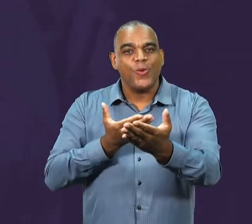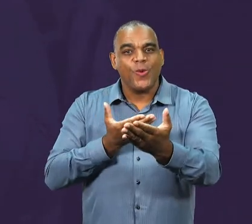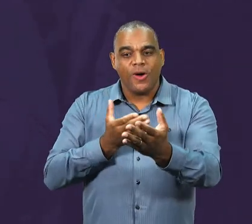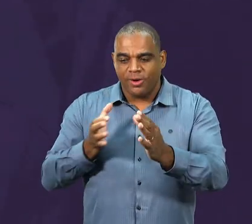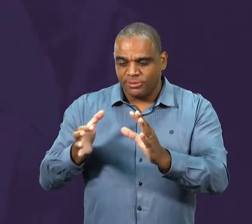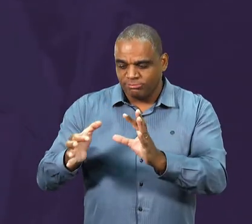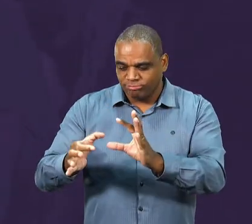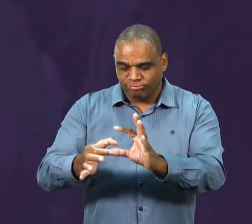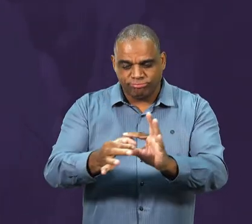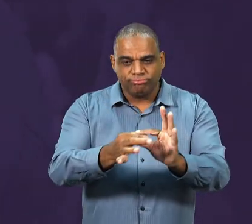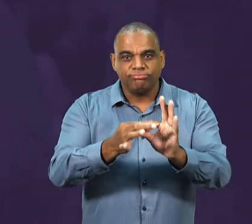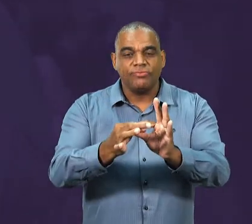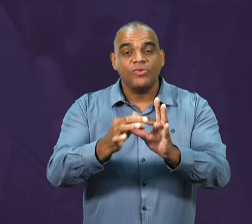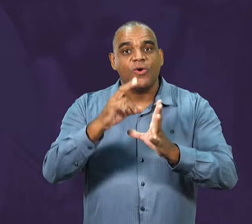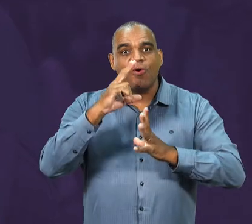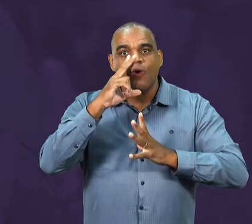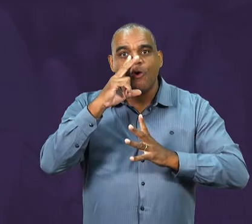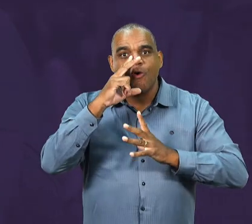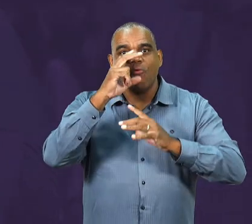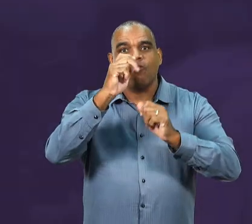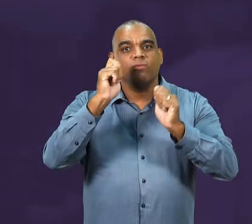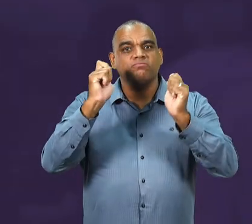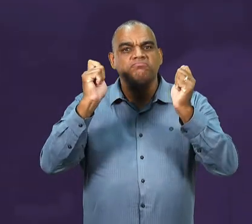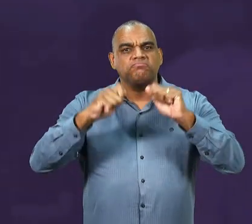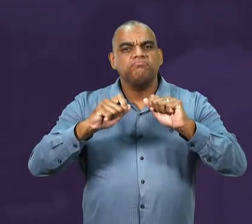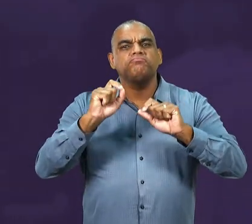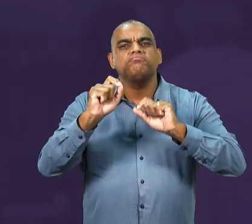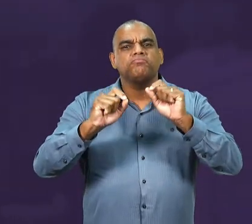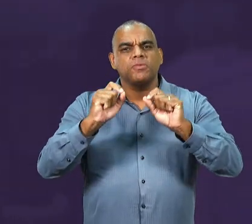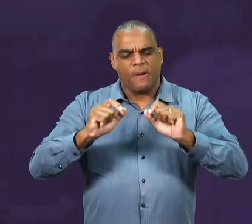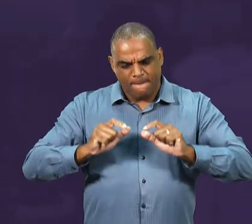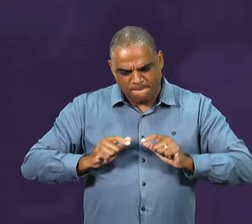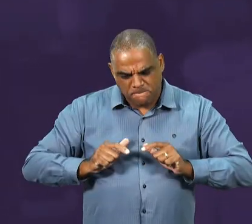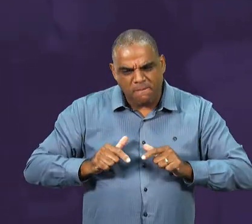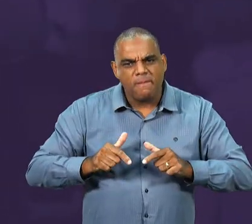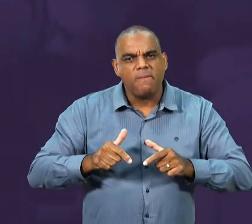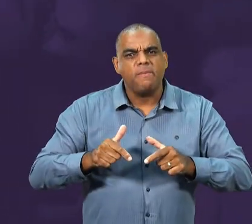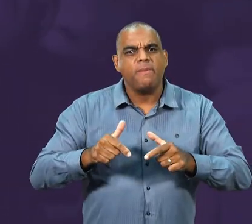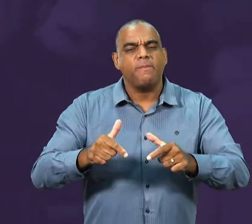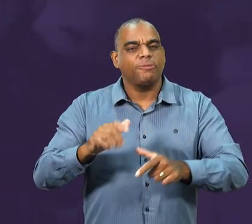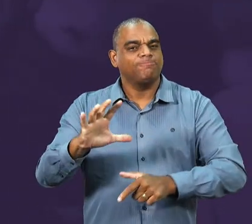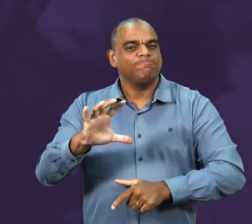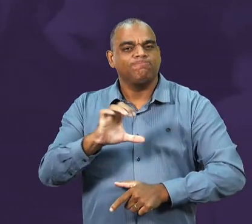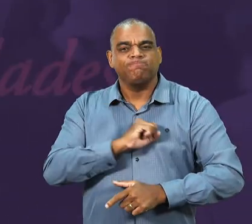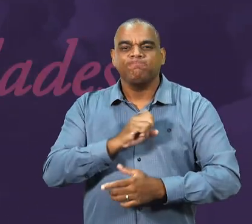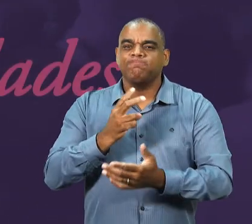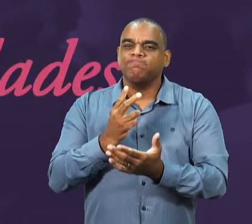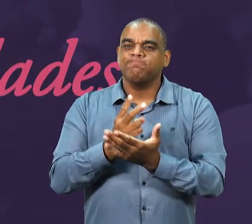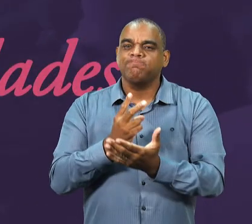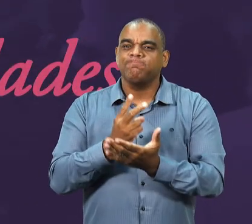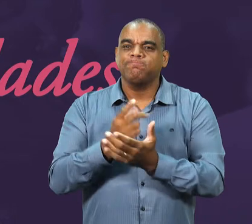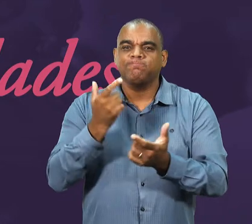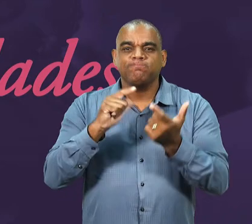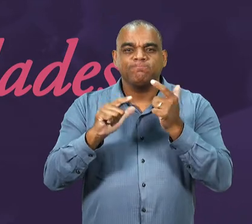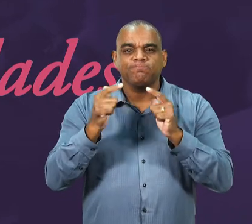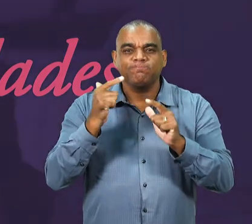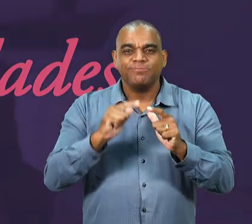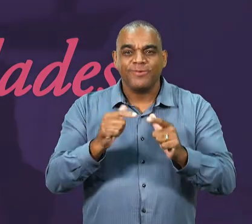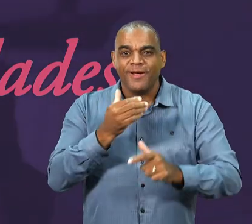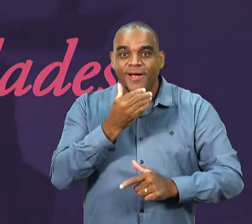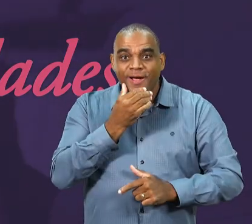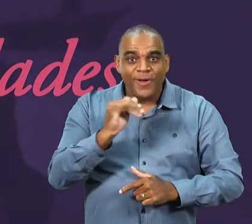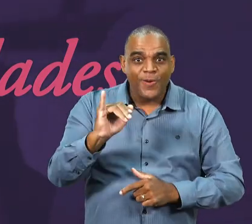outros. É na unidade que encontramos força para enfrentar com amor às